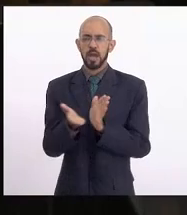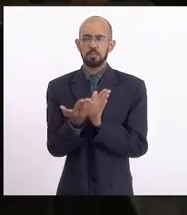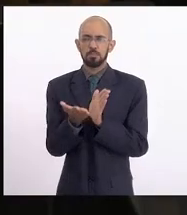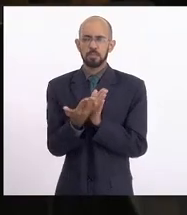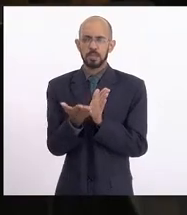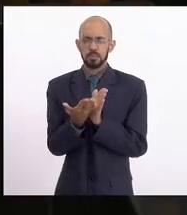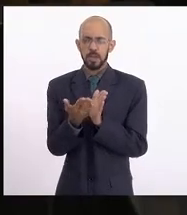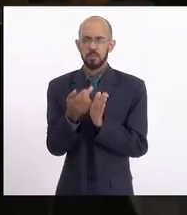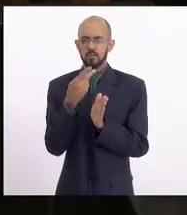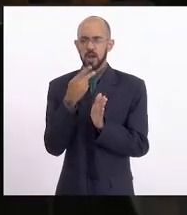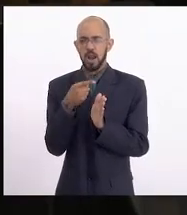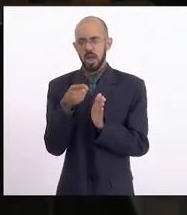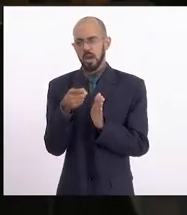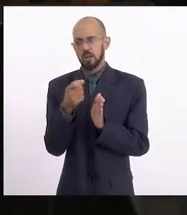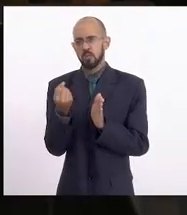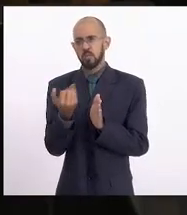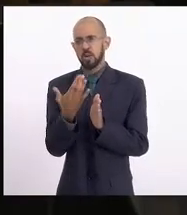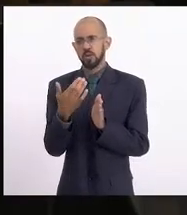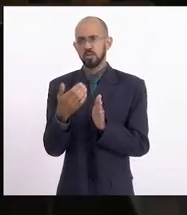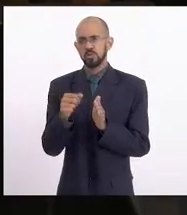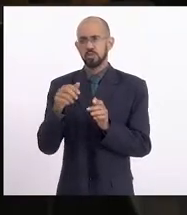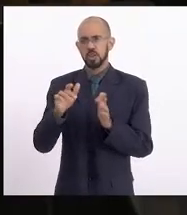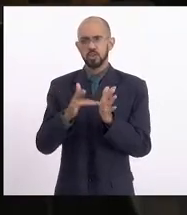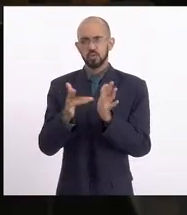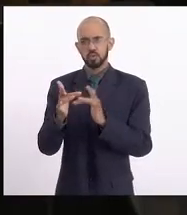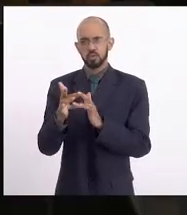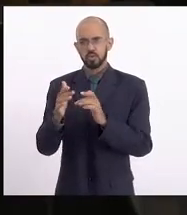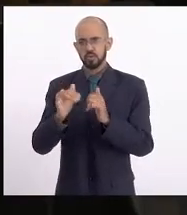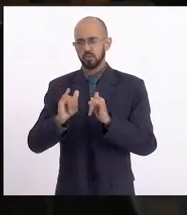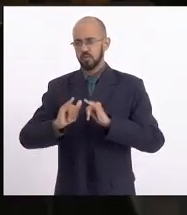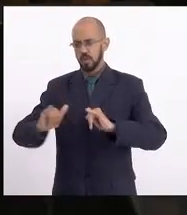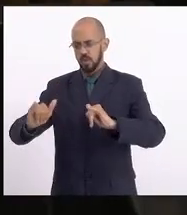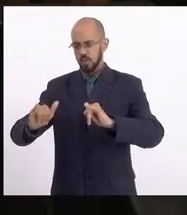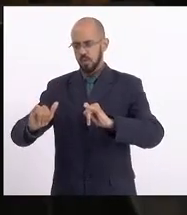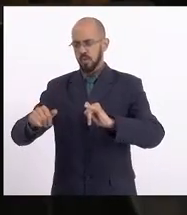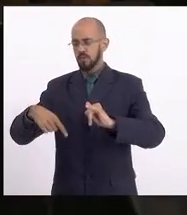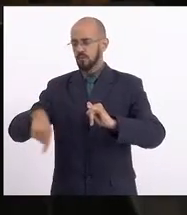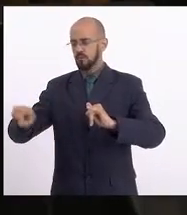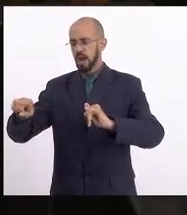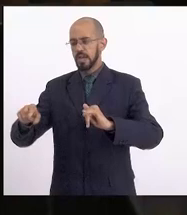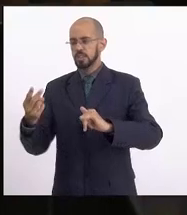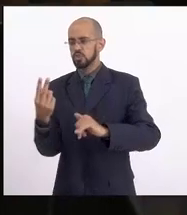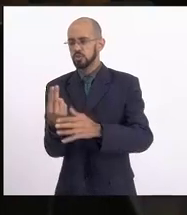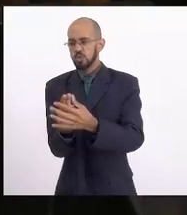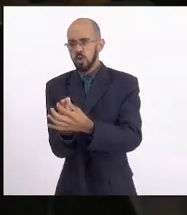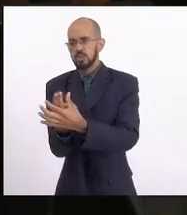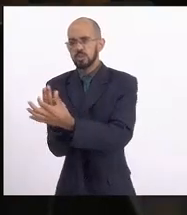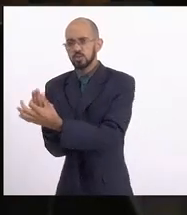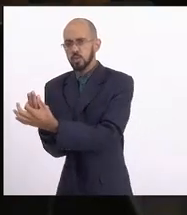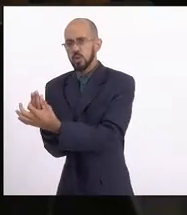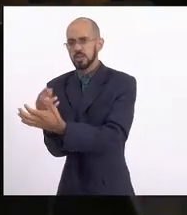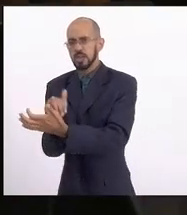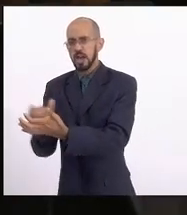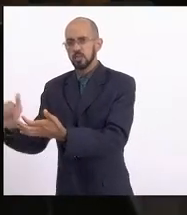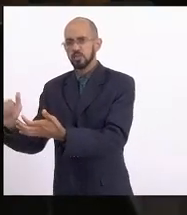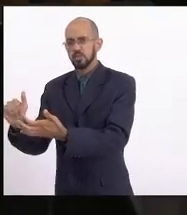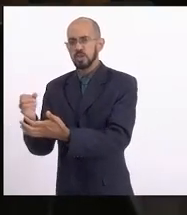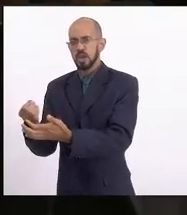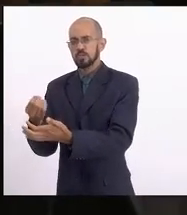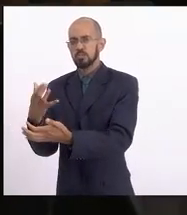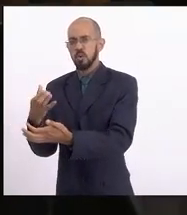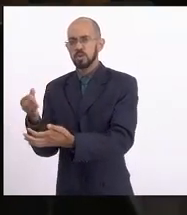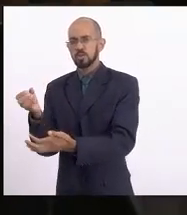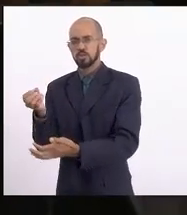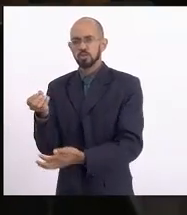Quando Jesus falou aos 70, ide de dois em dois e anunciai as boas novas. E a Bíblia